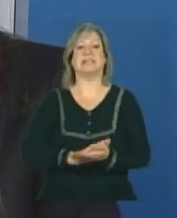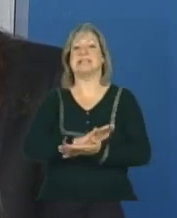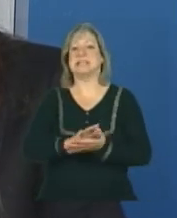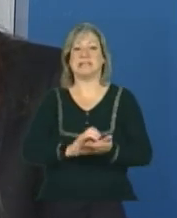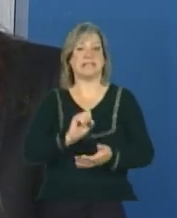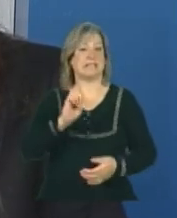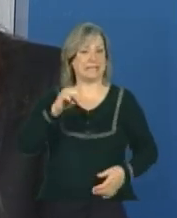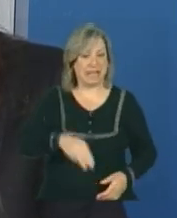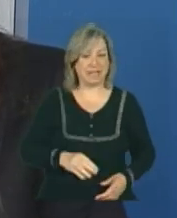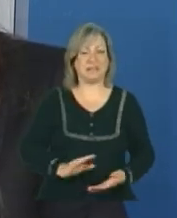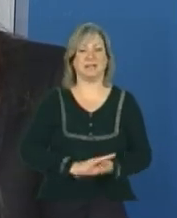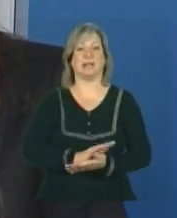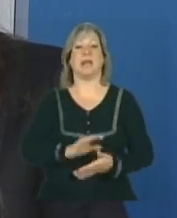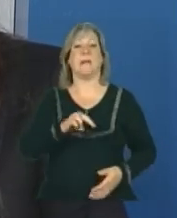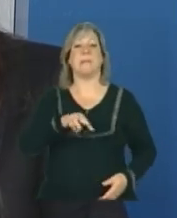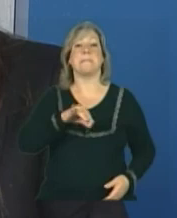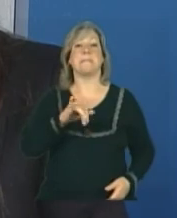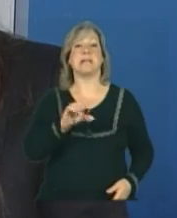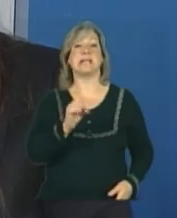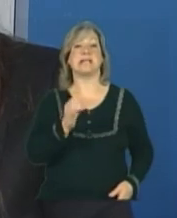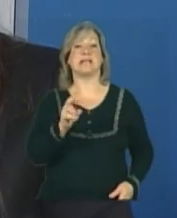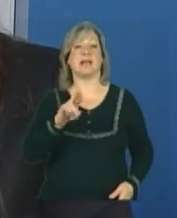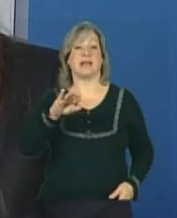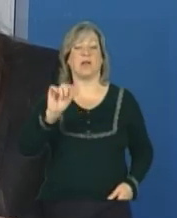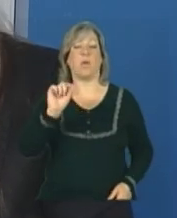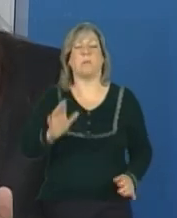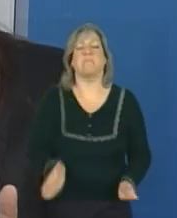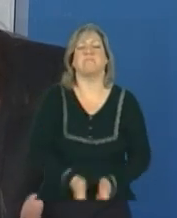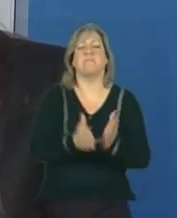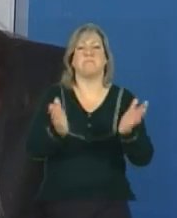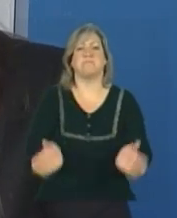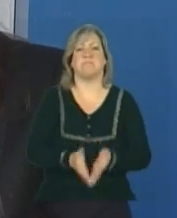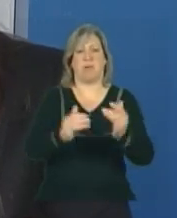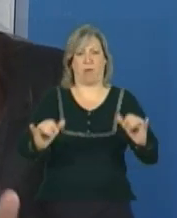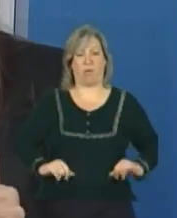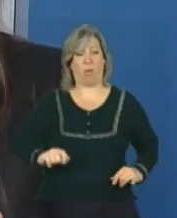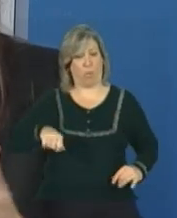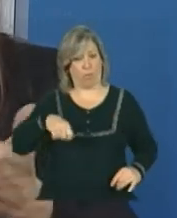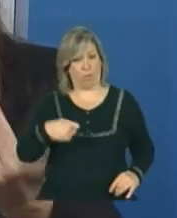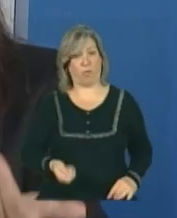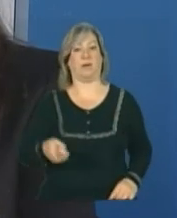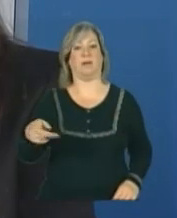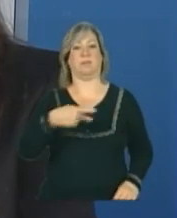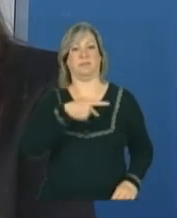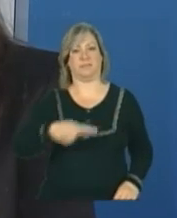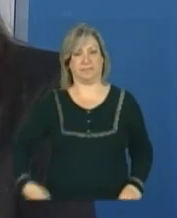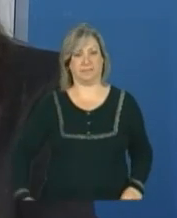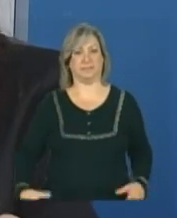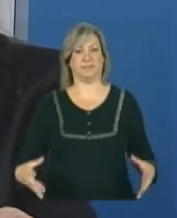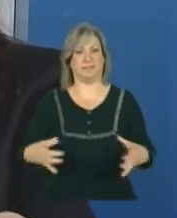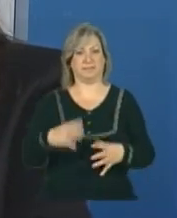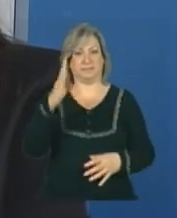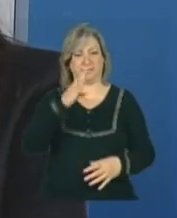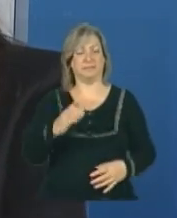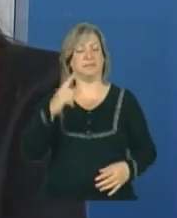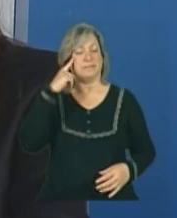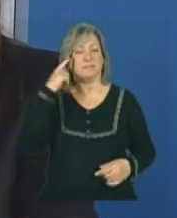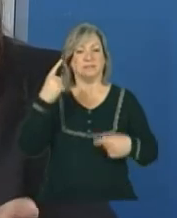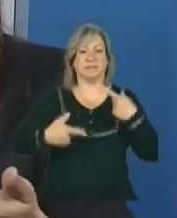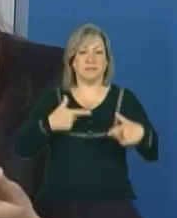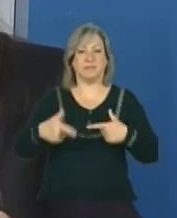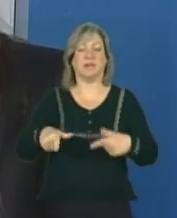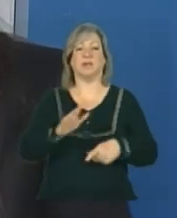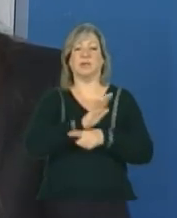que o desafio, ele é não só de, e já é enorme, de alcançar essa população que mora